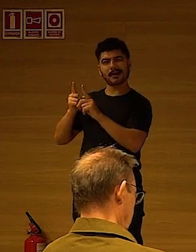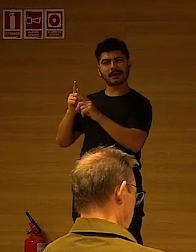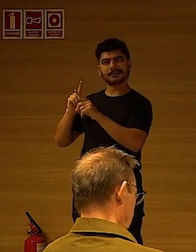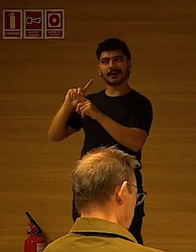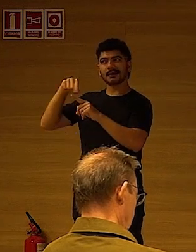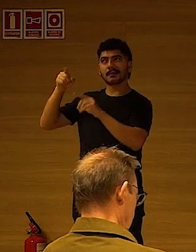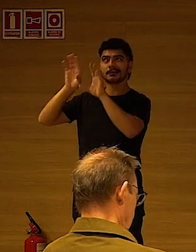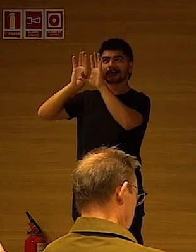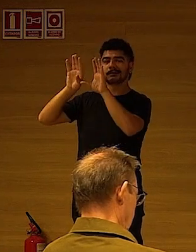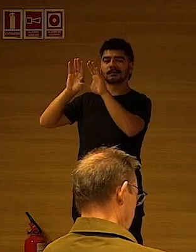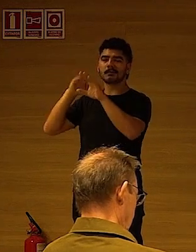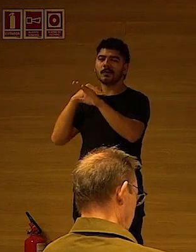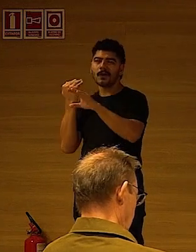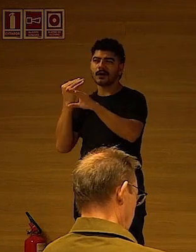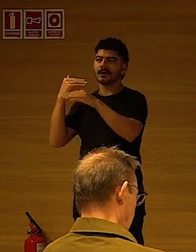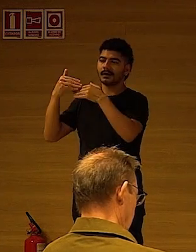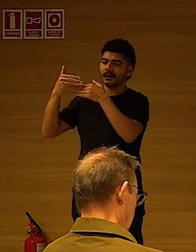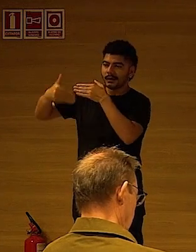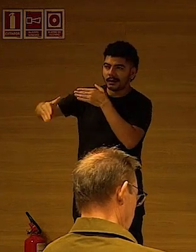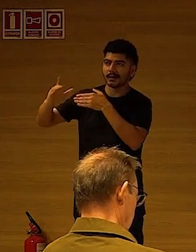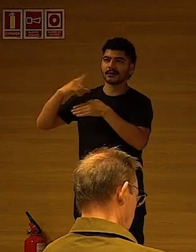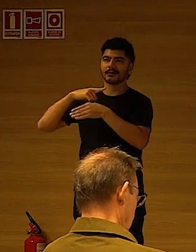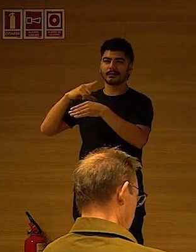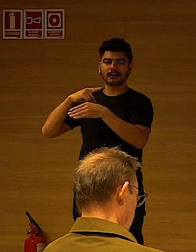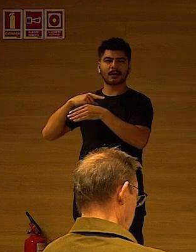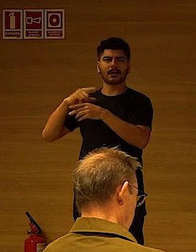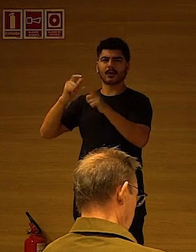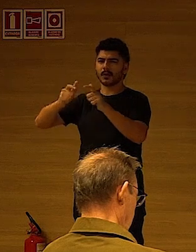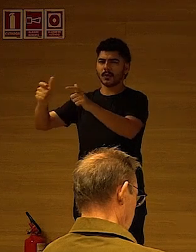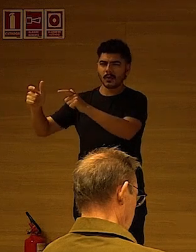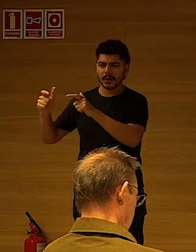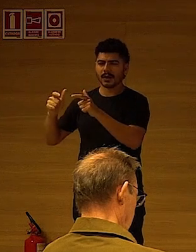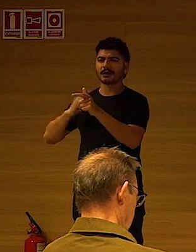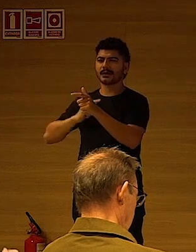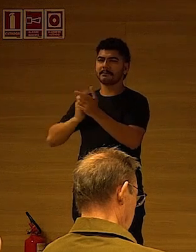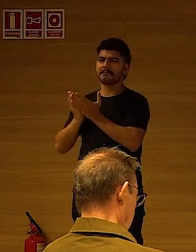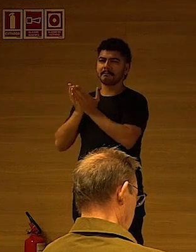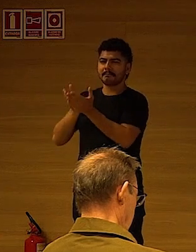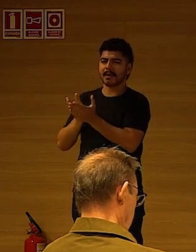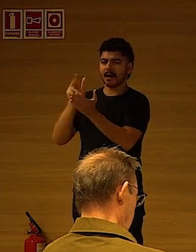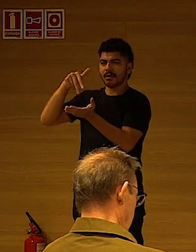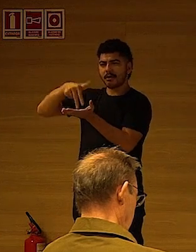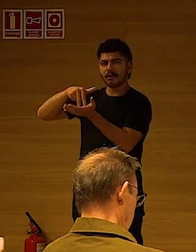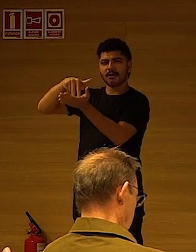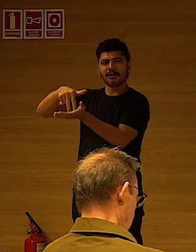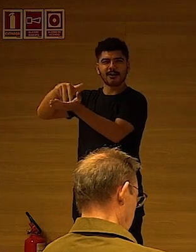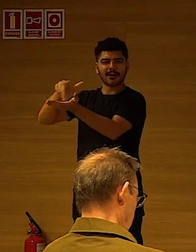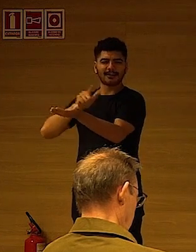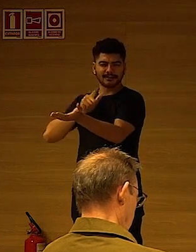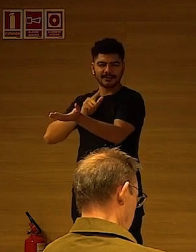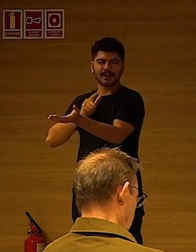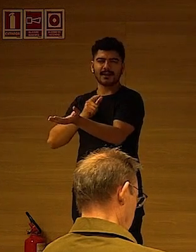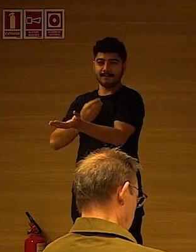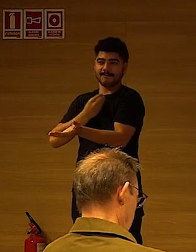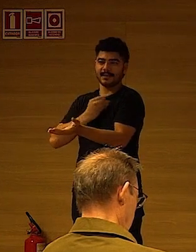o reino dos mortos, aí tinha lá o Caronte, né, tinha lá o barqueiro, tinha o Cérbero, então tinha uma vida depois